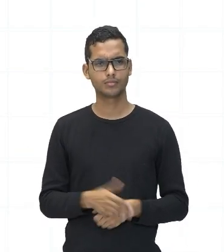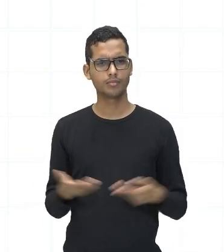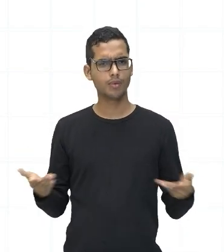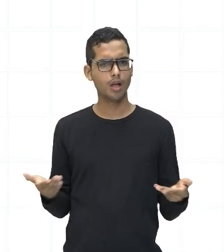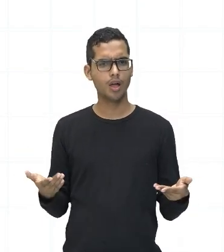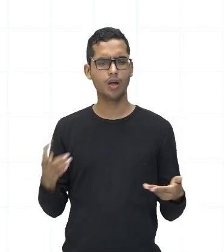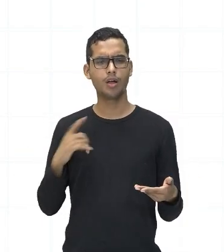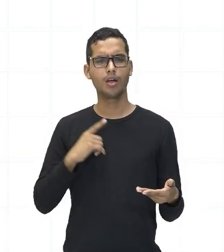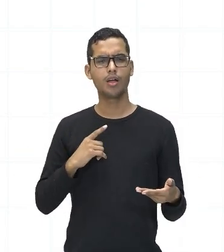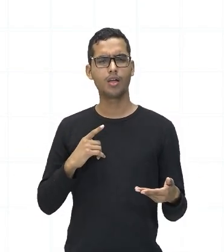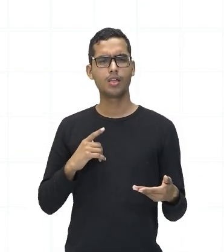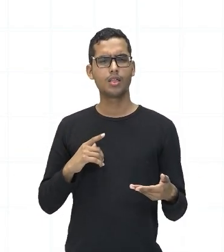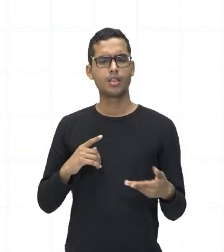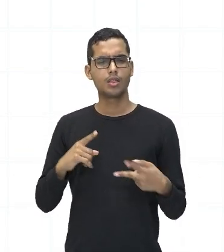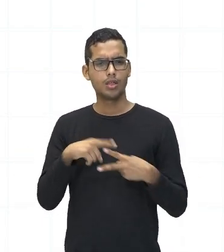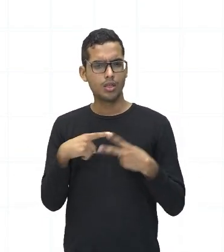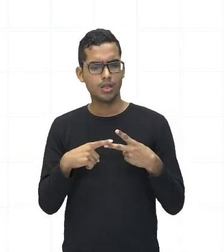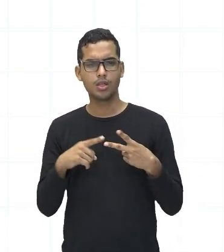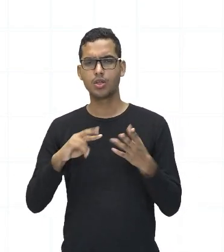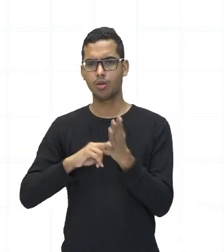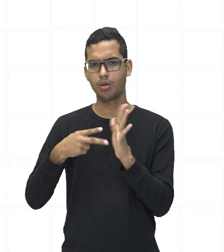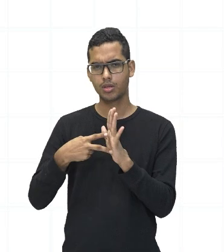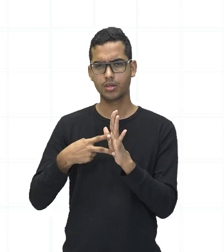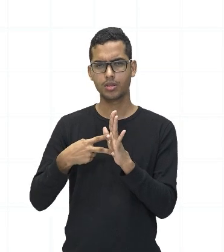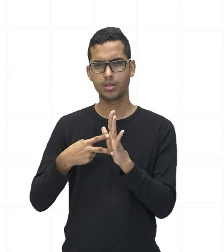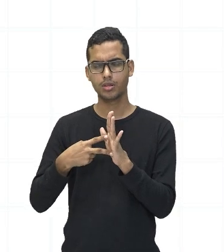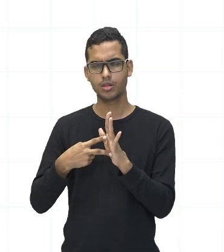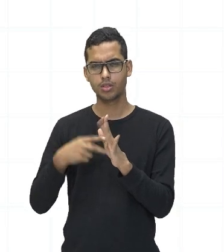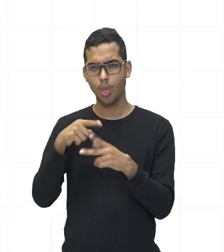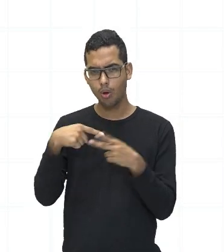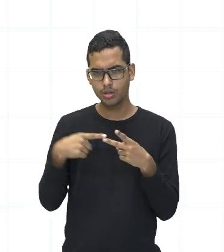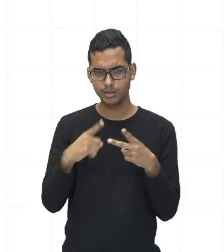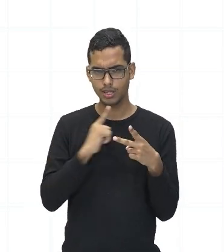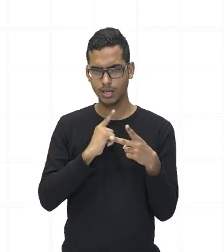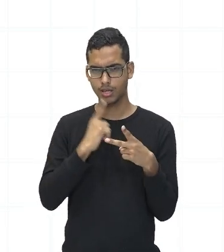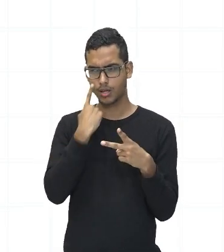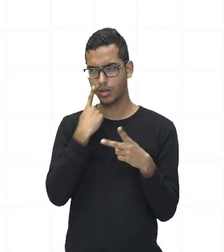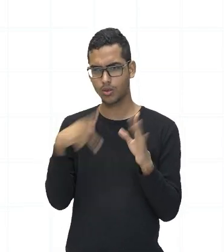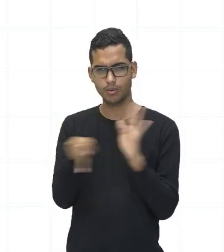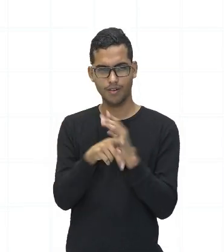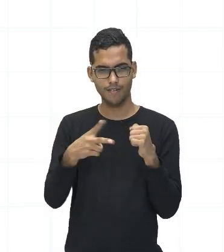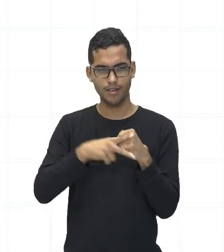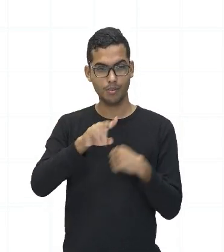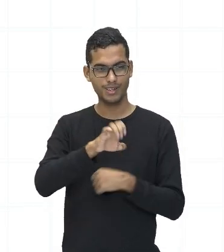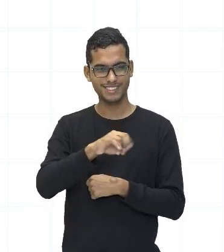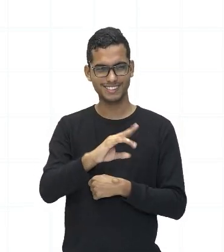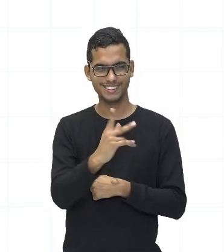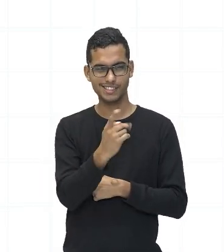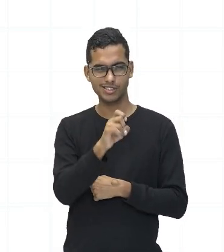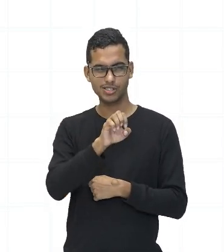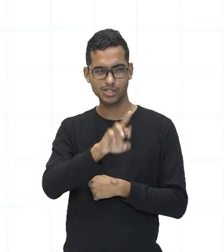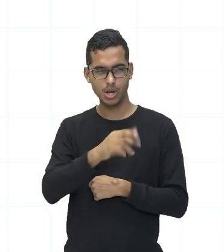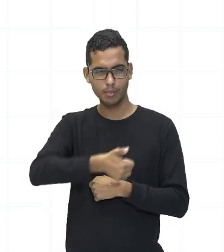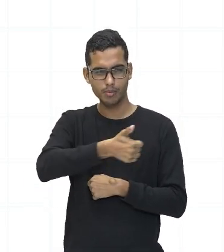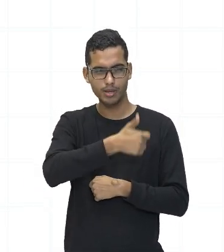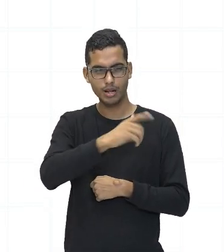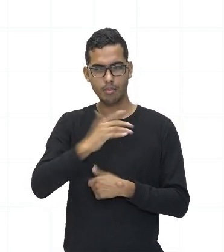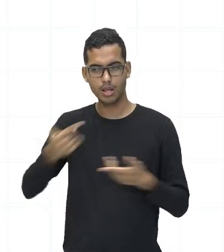acontecendo lá. No primeiro a gente viu, né, 2 sentidos do verbo encher. Mas aqui neste segundo, não